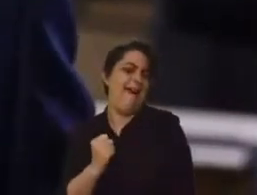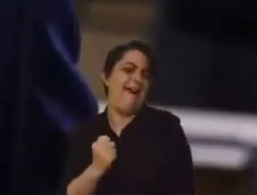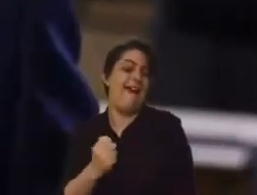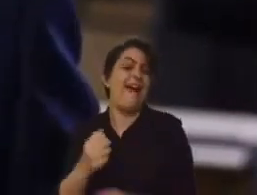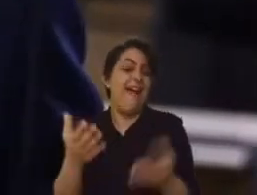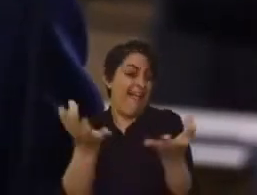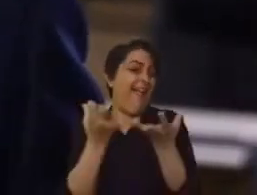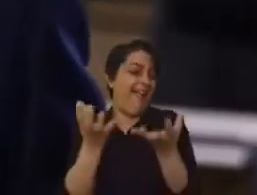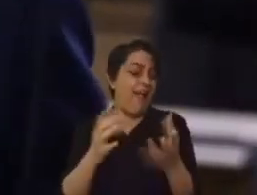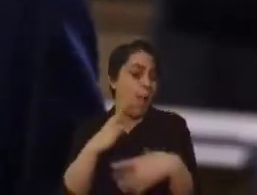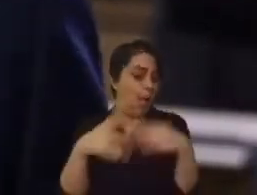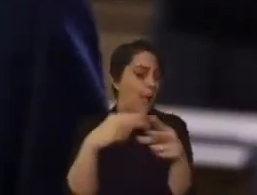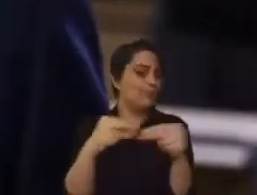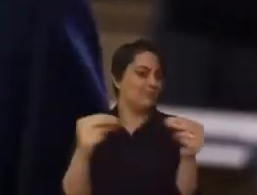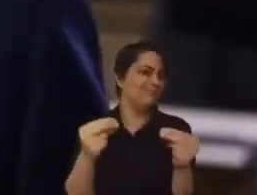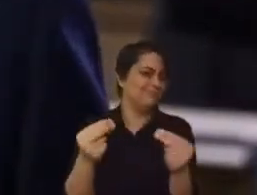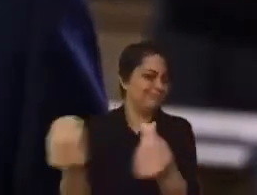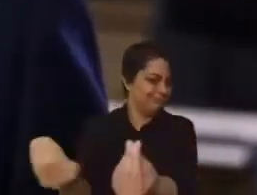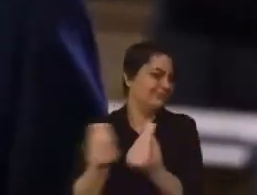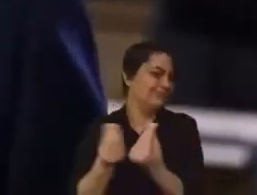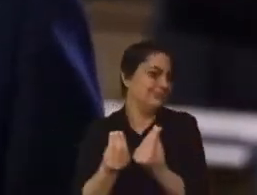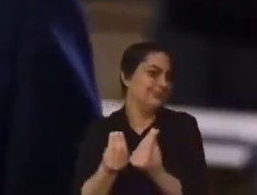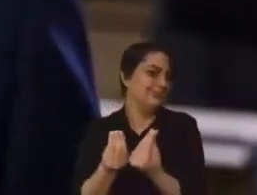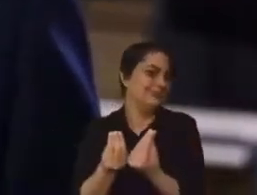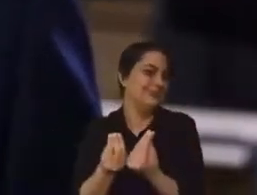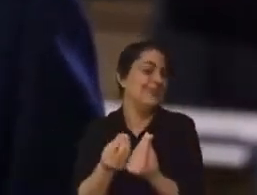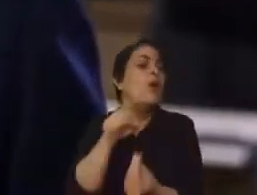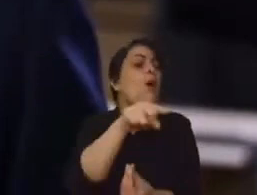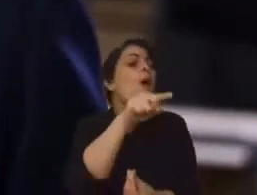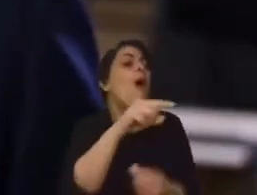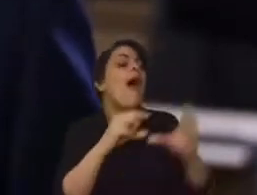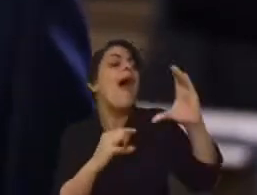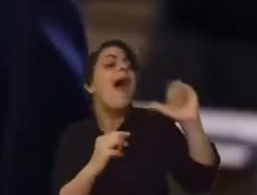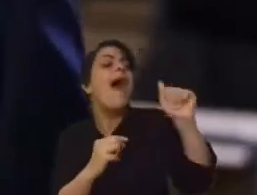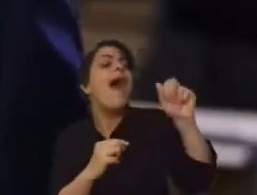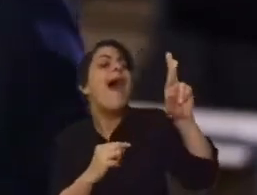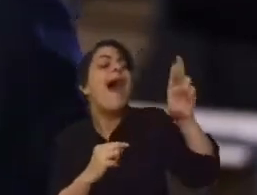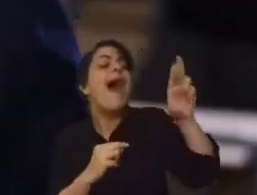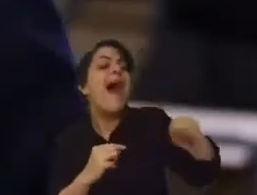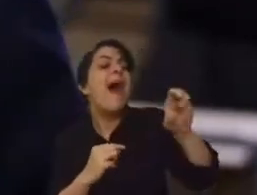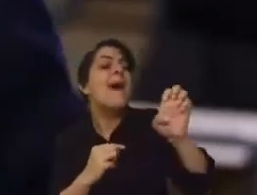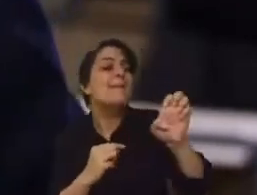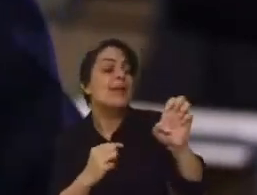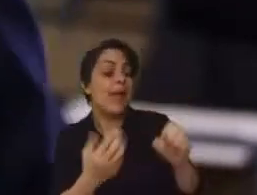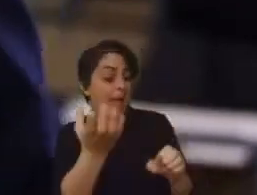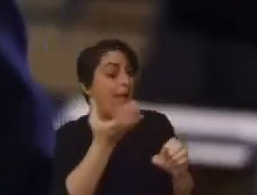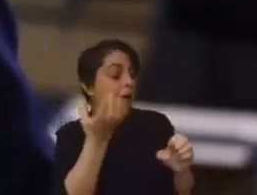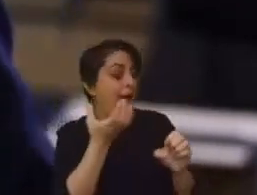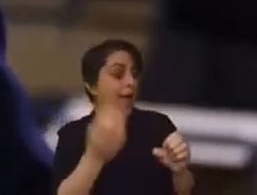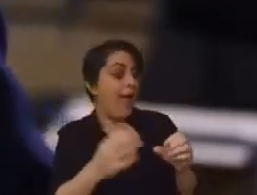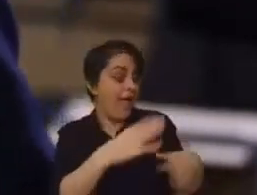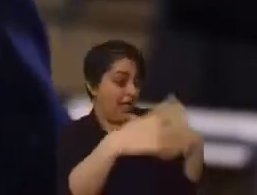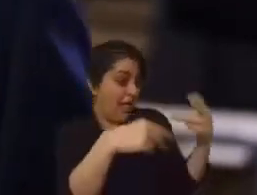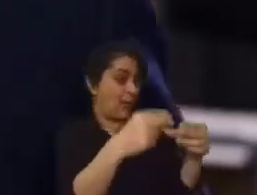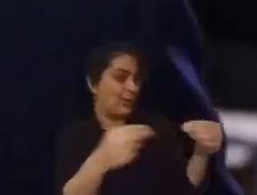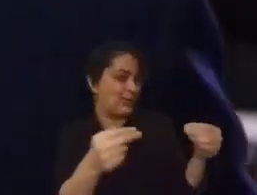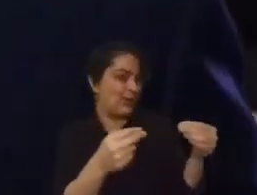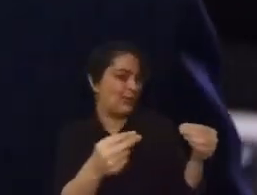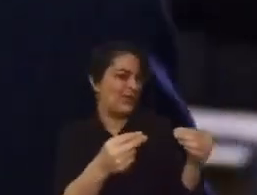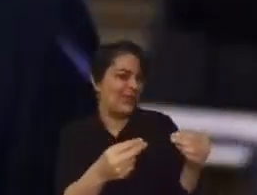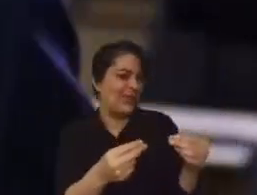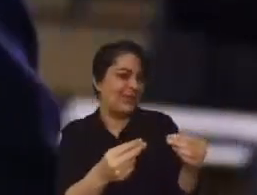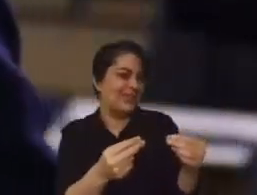seja. Sabe? E você também, Carmen, não venha com onda não, pode me trazer até um palmitozinho,